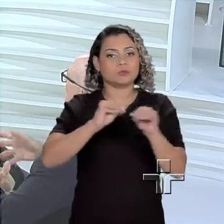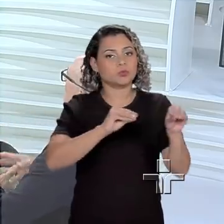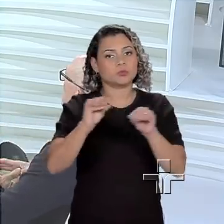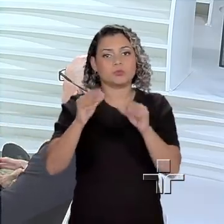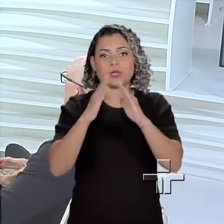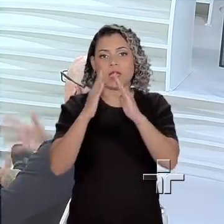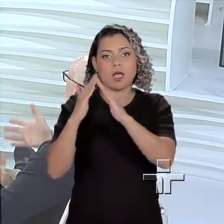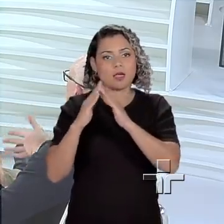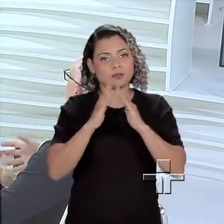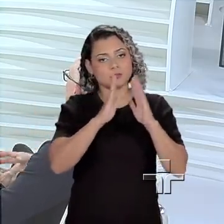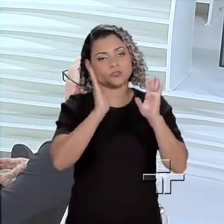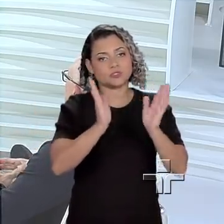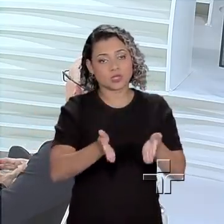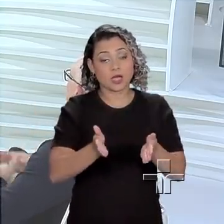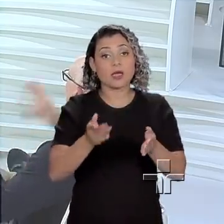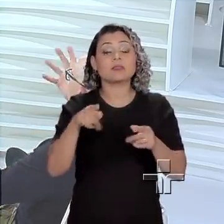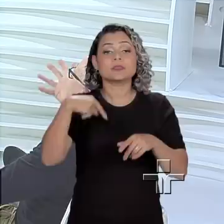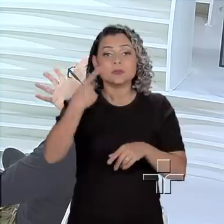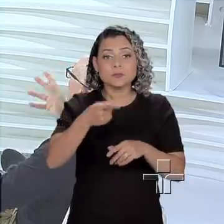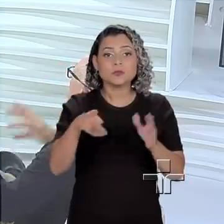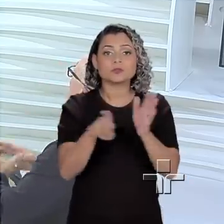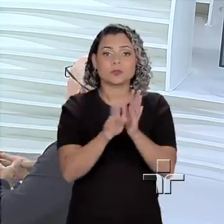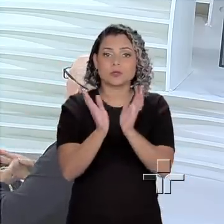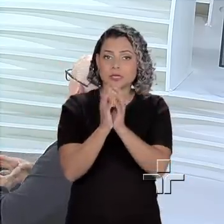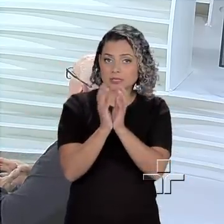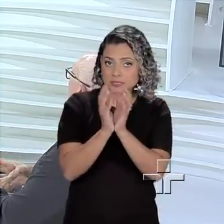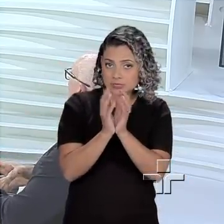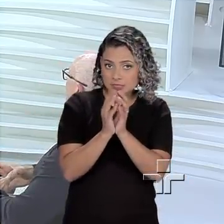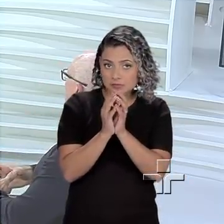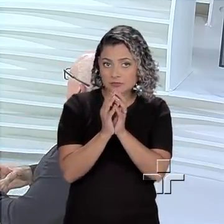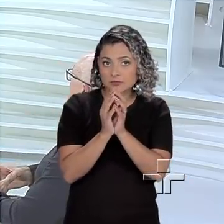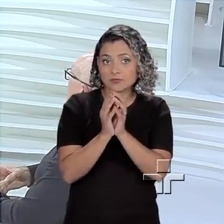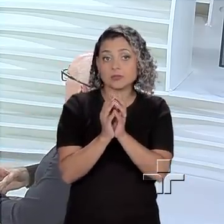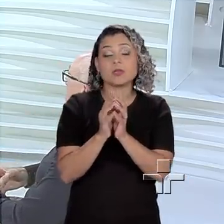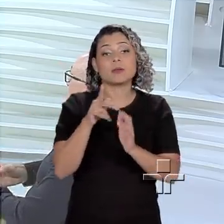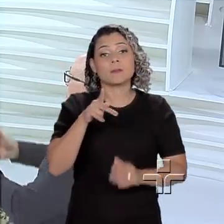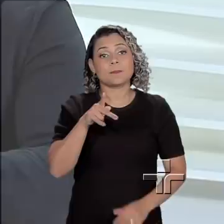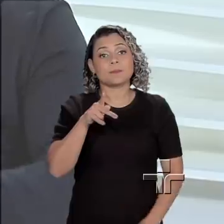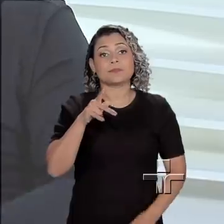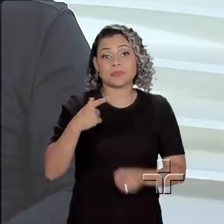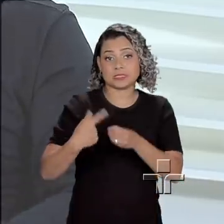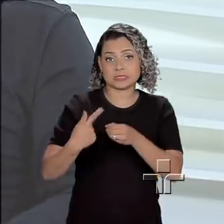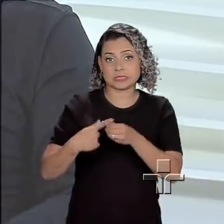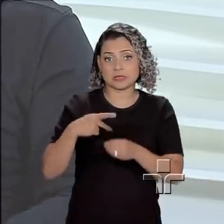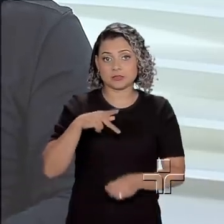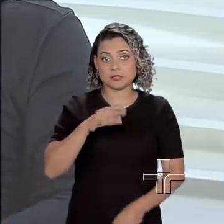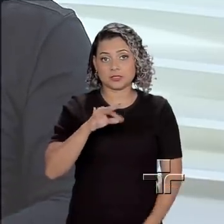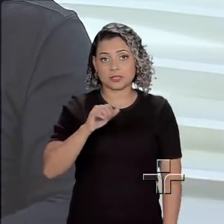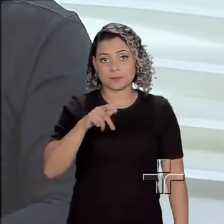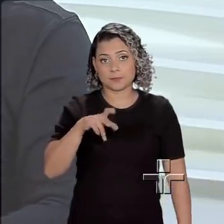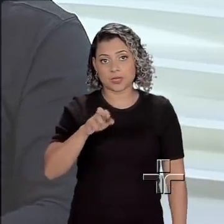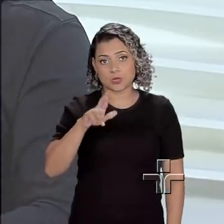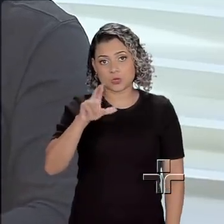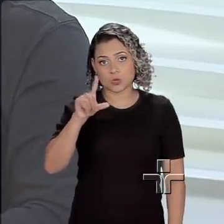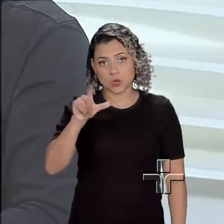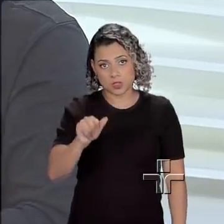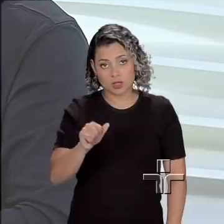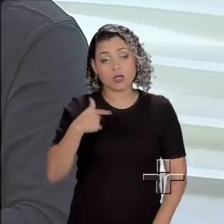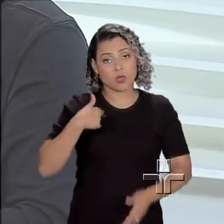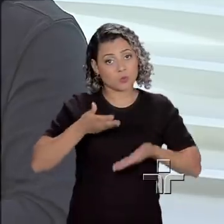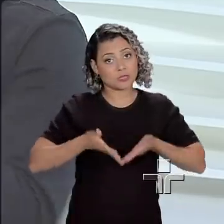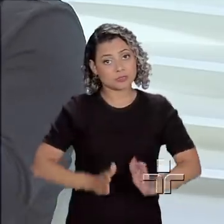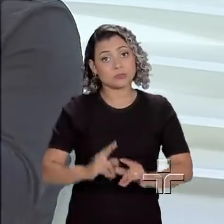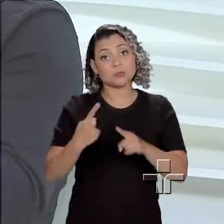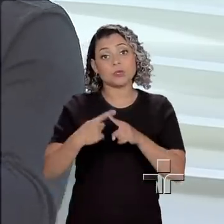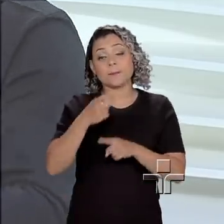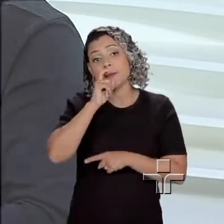ir morar em Recife. Taperoá foi um acidente. Taperoá eu nasci lá. Meu pai, na época, trabalhava lá. E